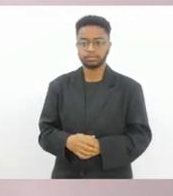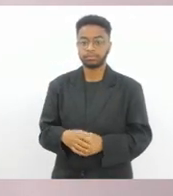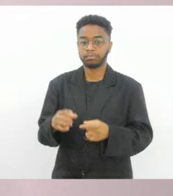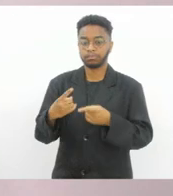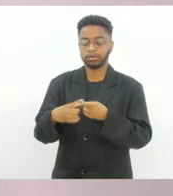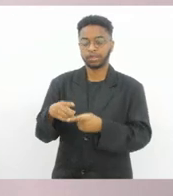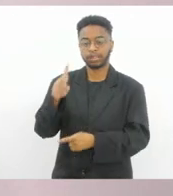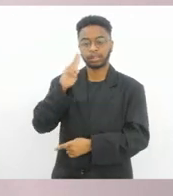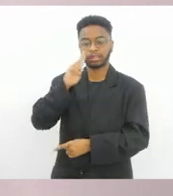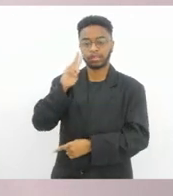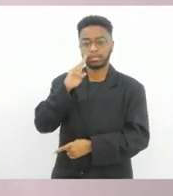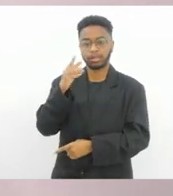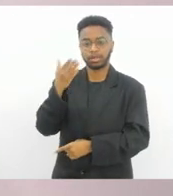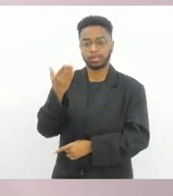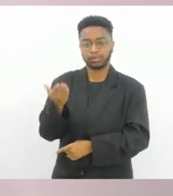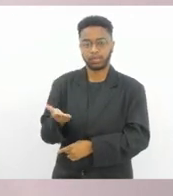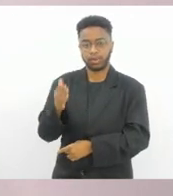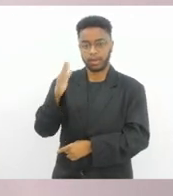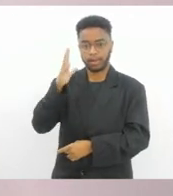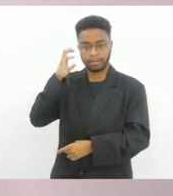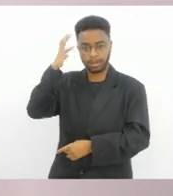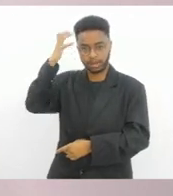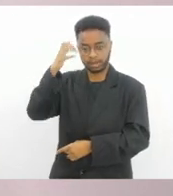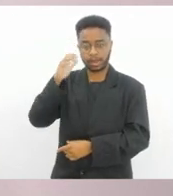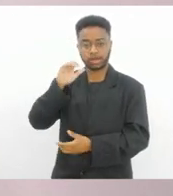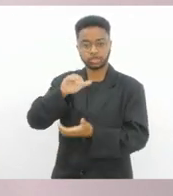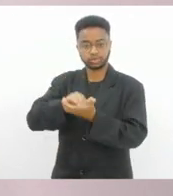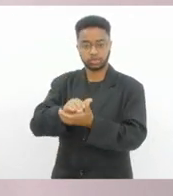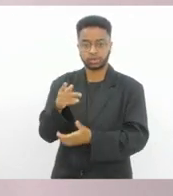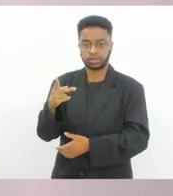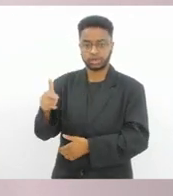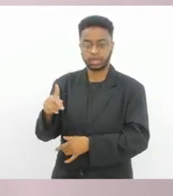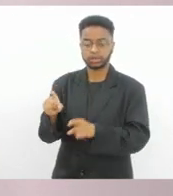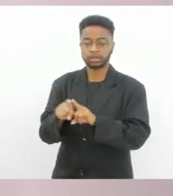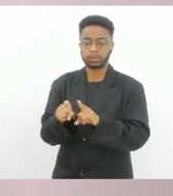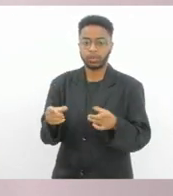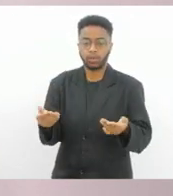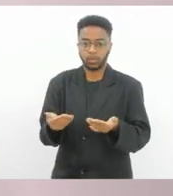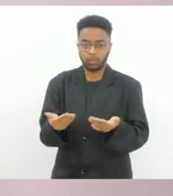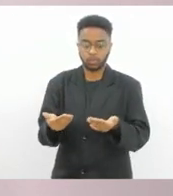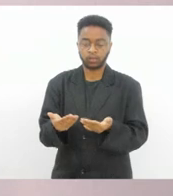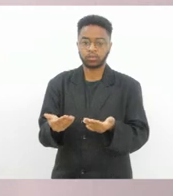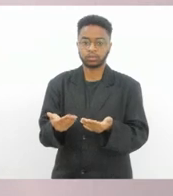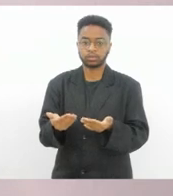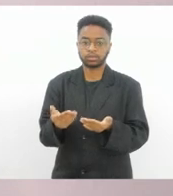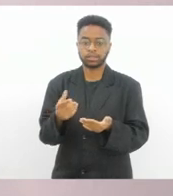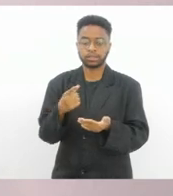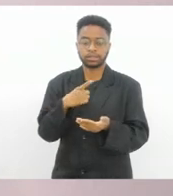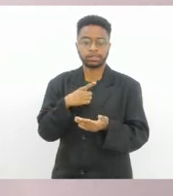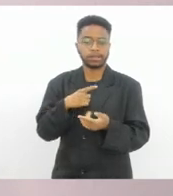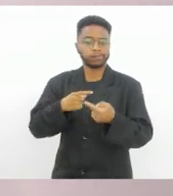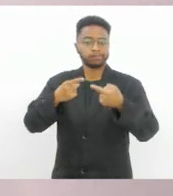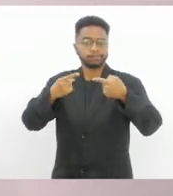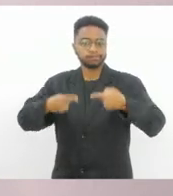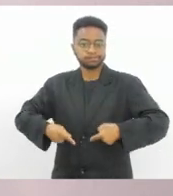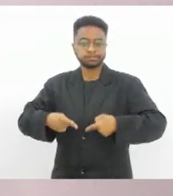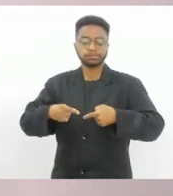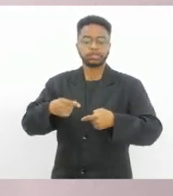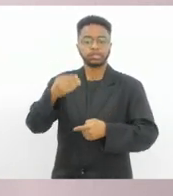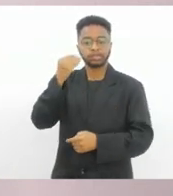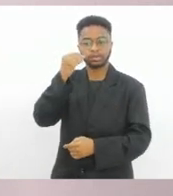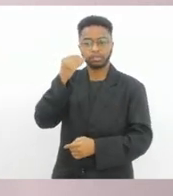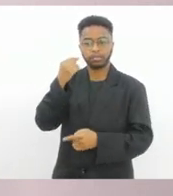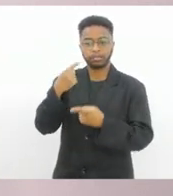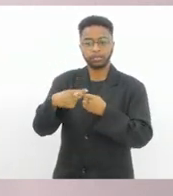de Marielle Franco, sua companheira de vida, e hoje ela travam a batalha para